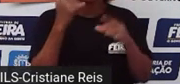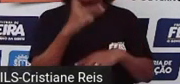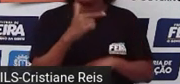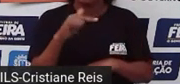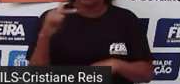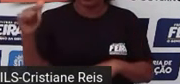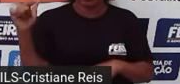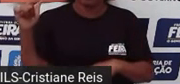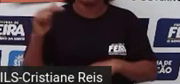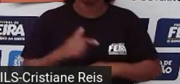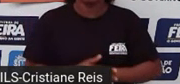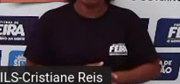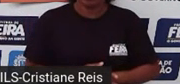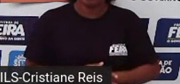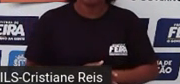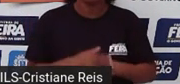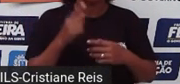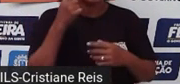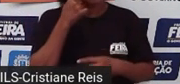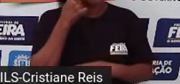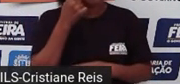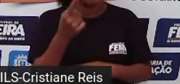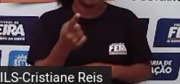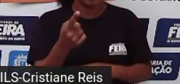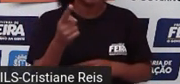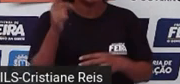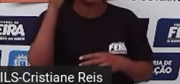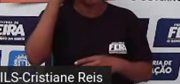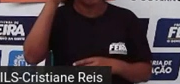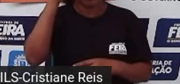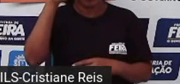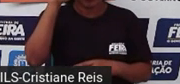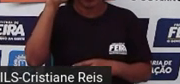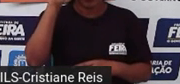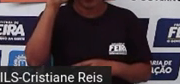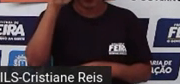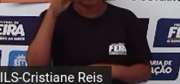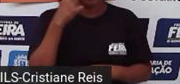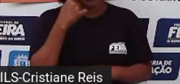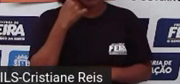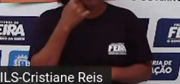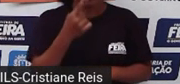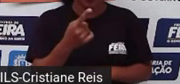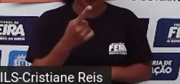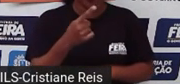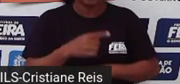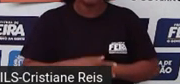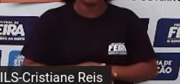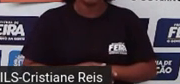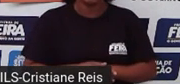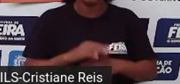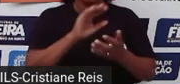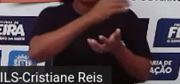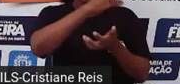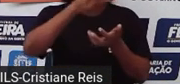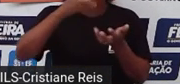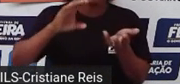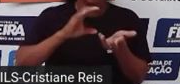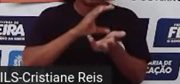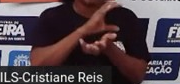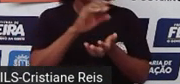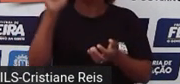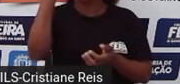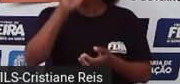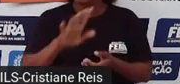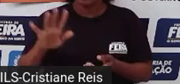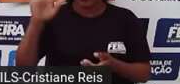então só para gente né ver essa revisãozinha aí foi como eu falei para vocês o continente asiático ele também de